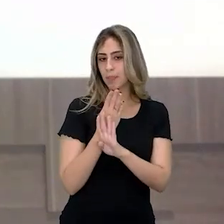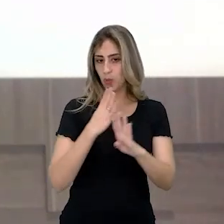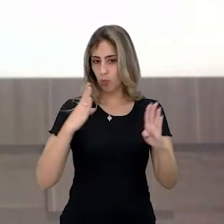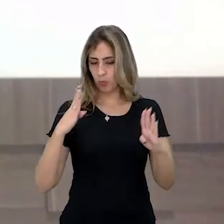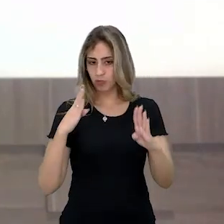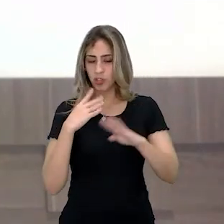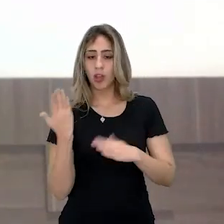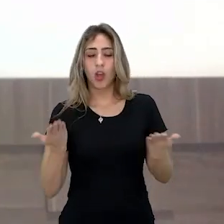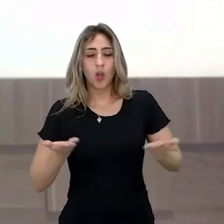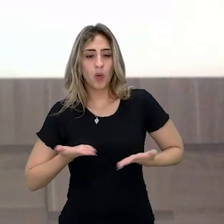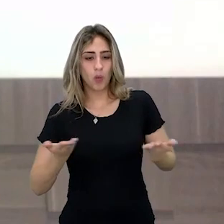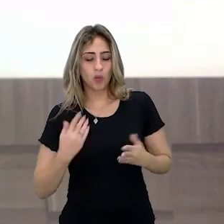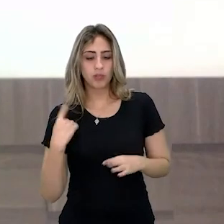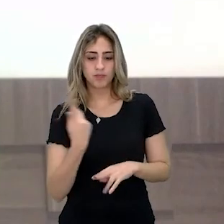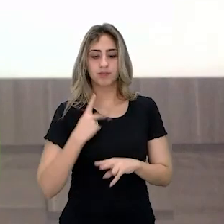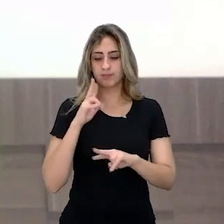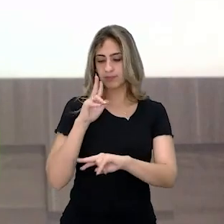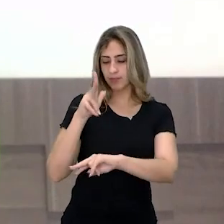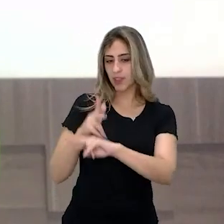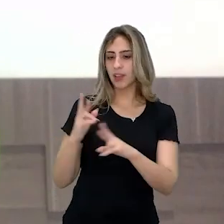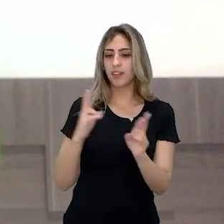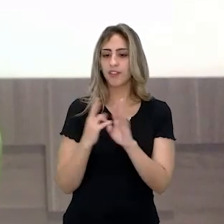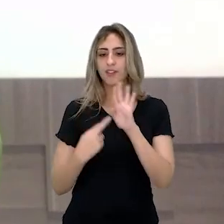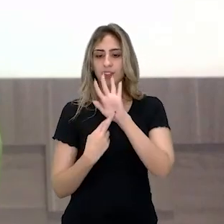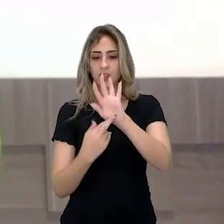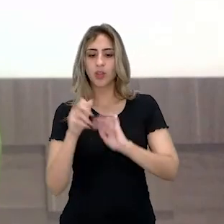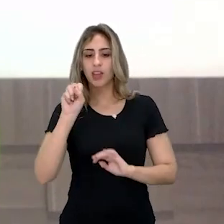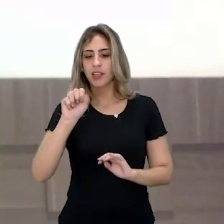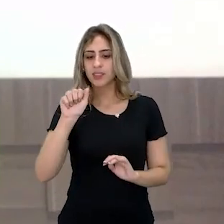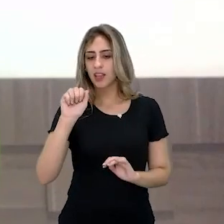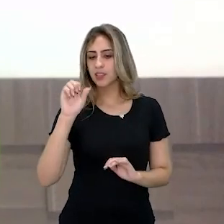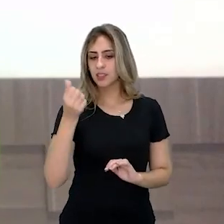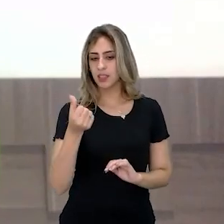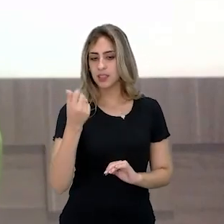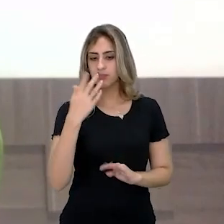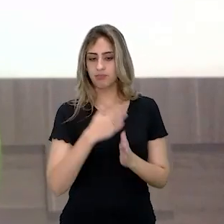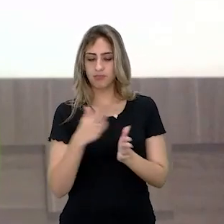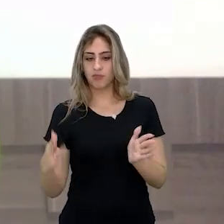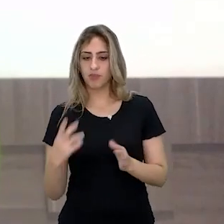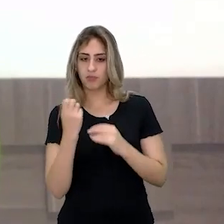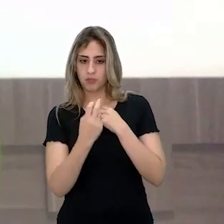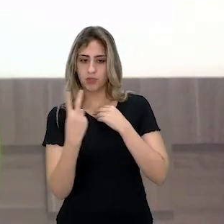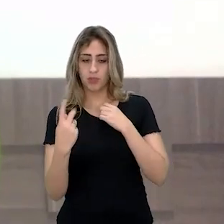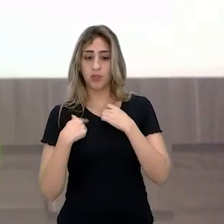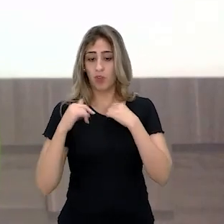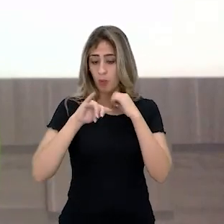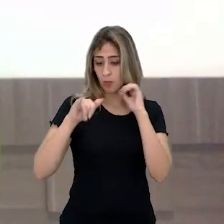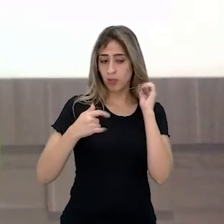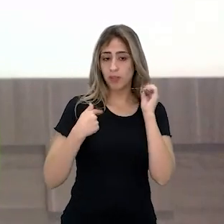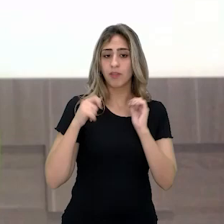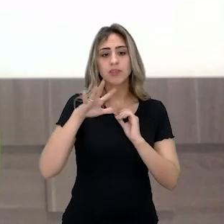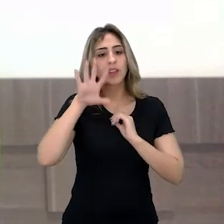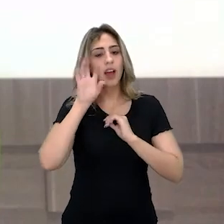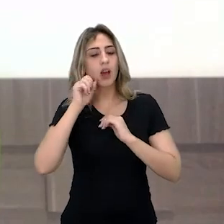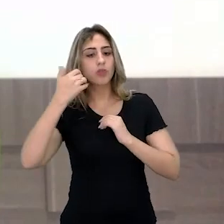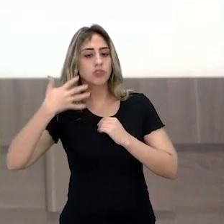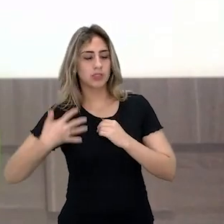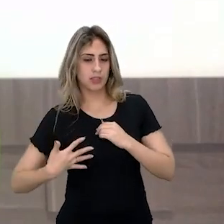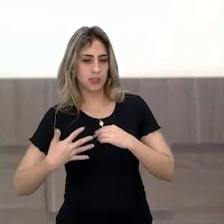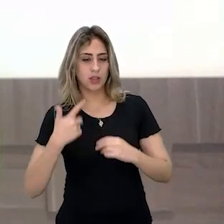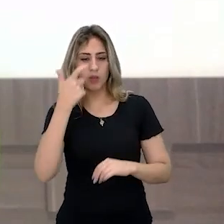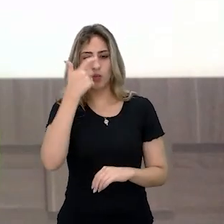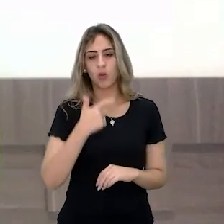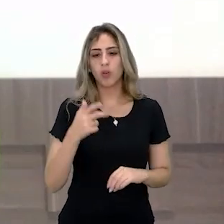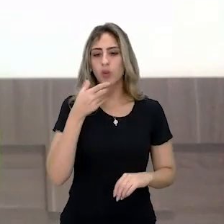Biologia, e hoje a nossa transmissão é referente à SA6, parte 2. Né? Então, vou aproveitar para fazer a minha autodescrição.